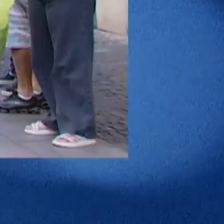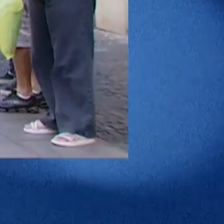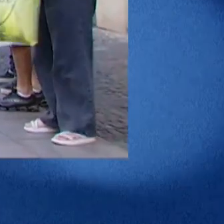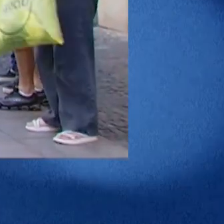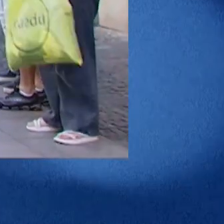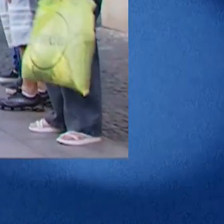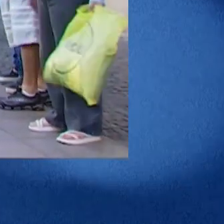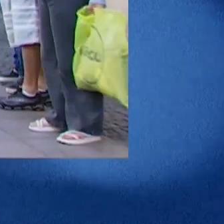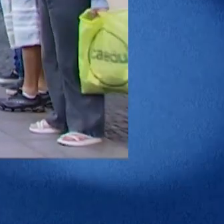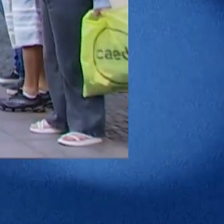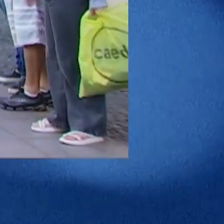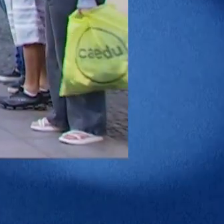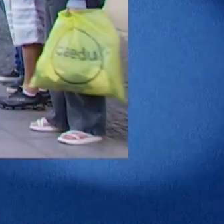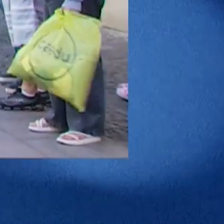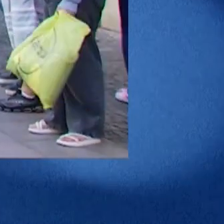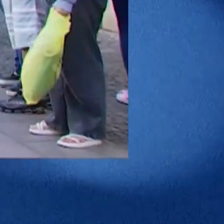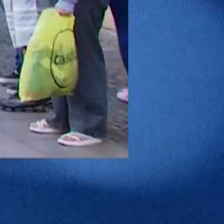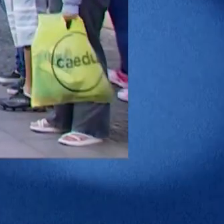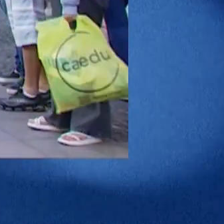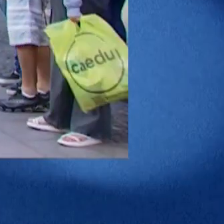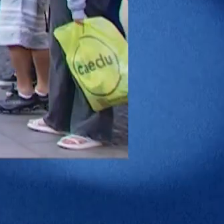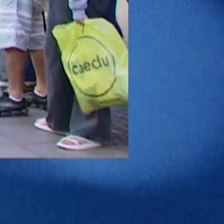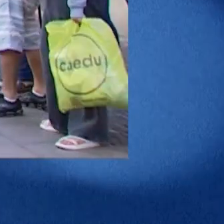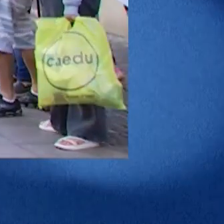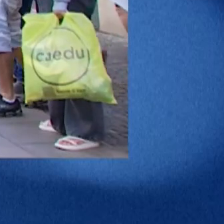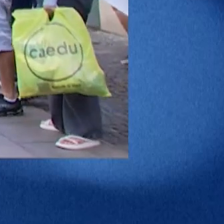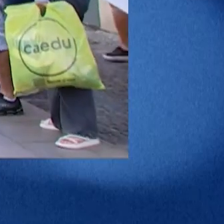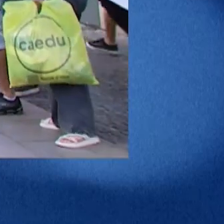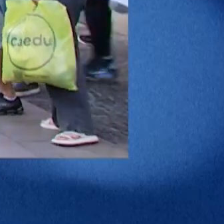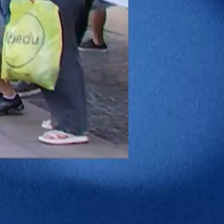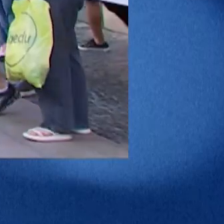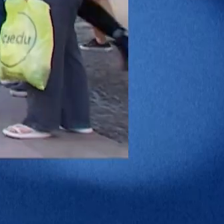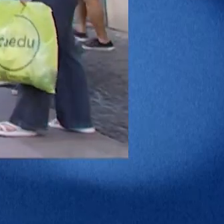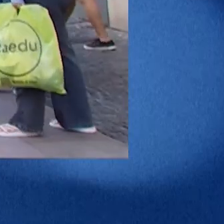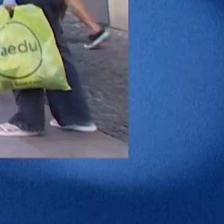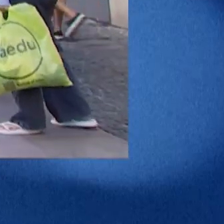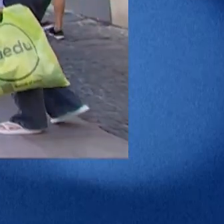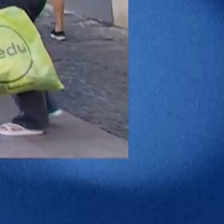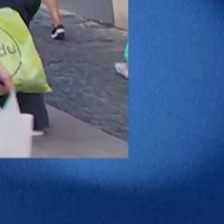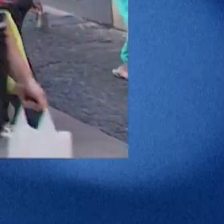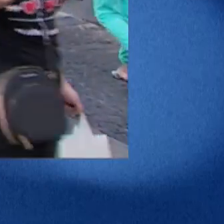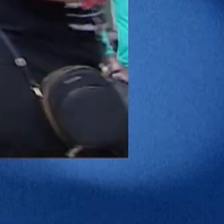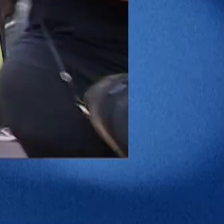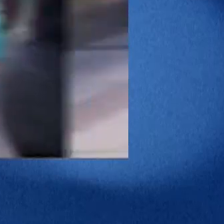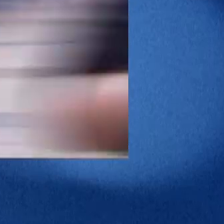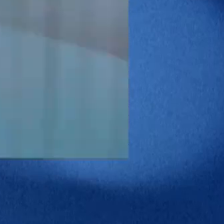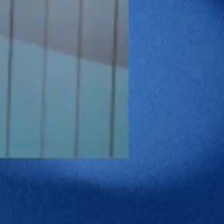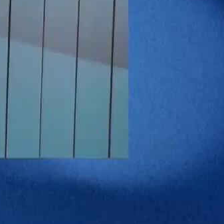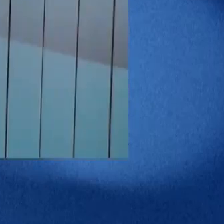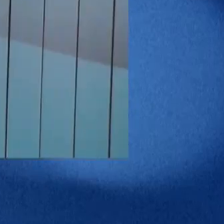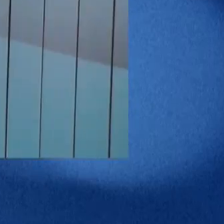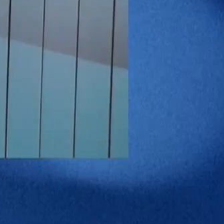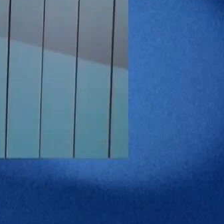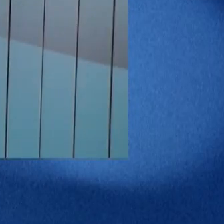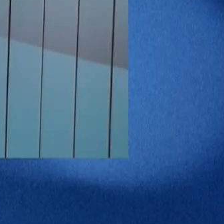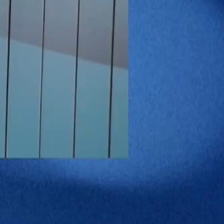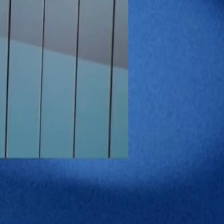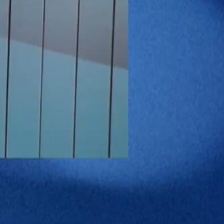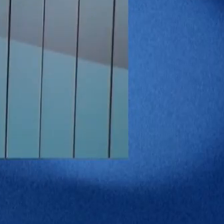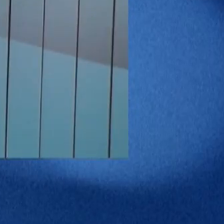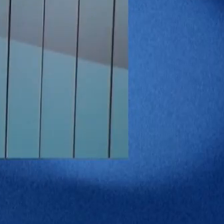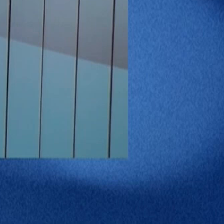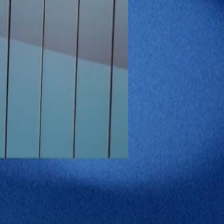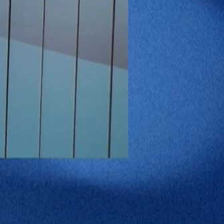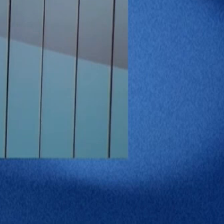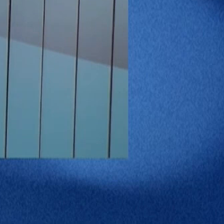Campinas deve movimentar aproximadamente 390 milhões em vendas para o Dia dos Pais em 2025. No Saúde Agora,